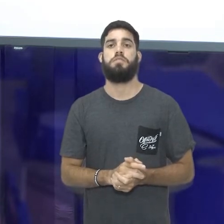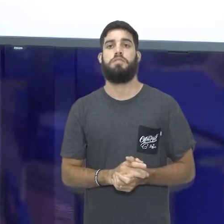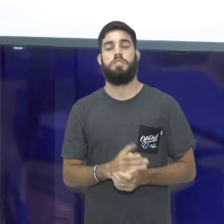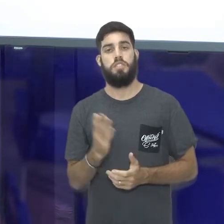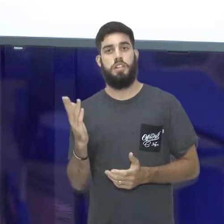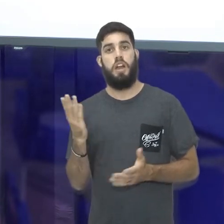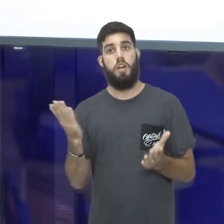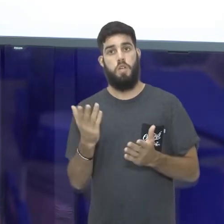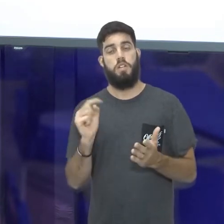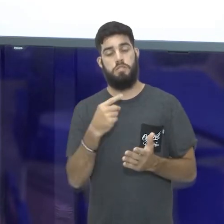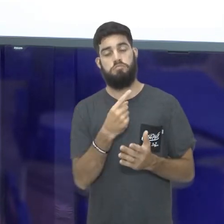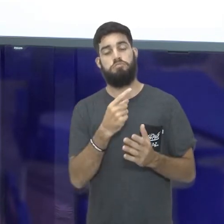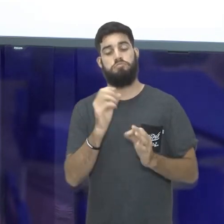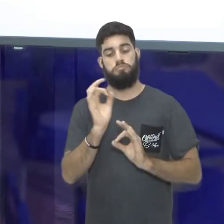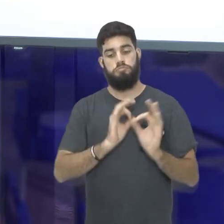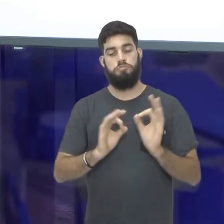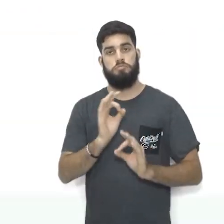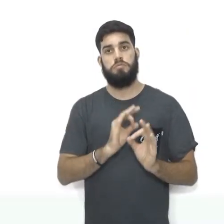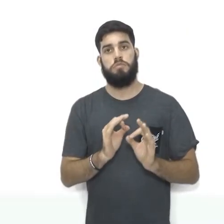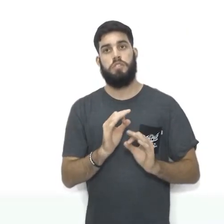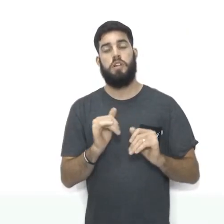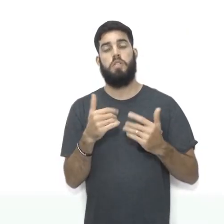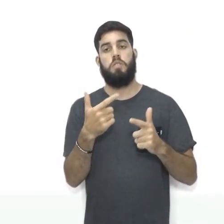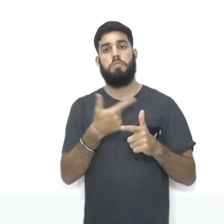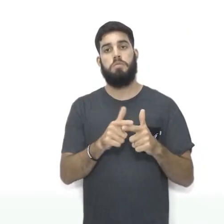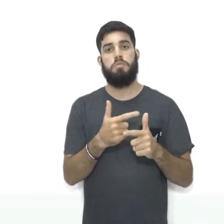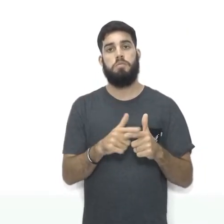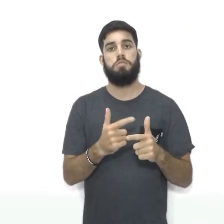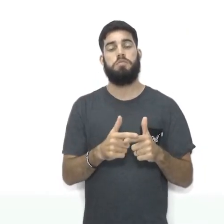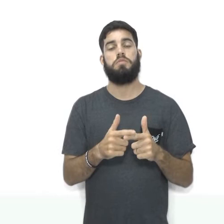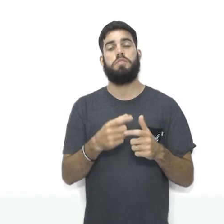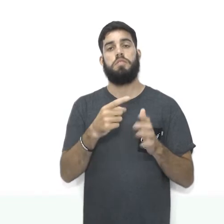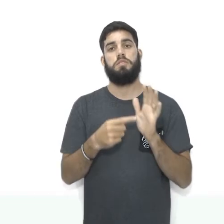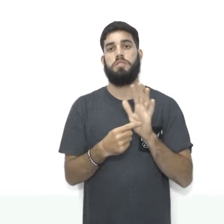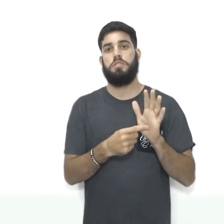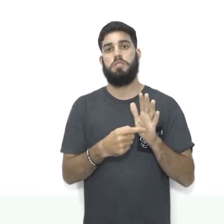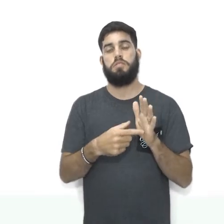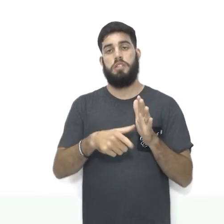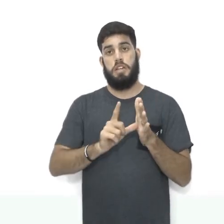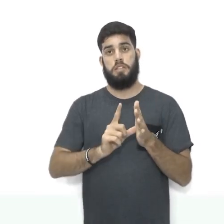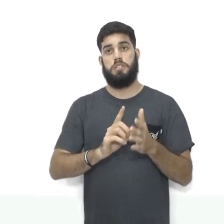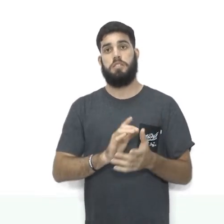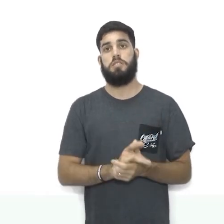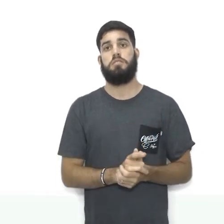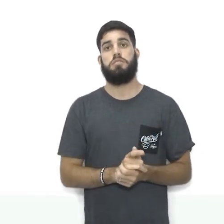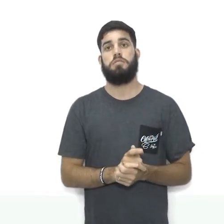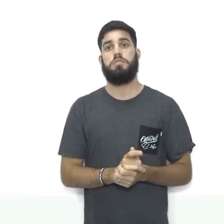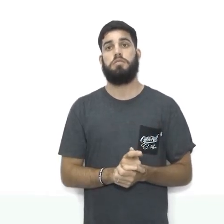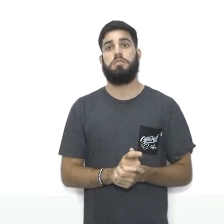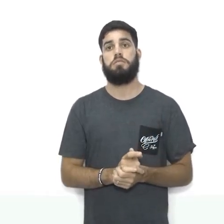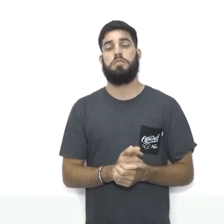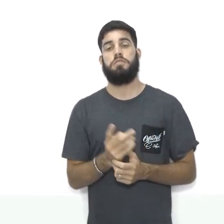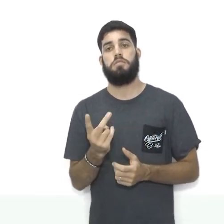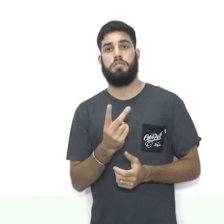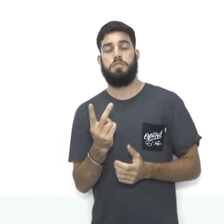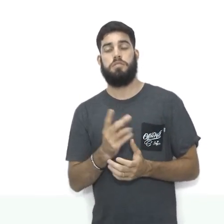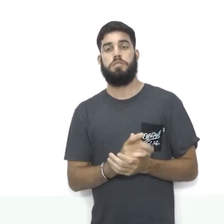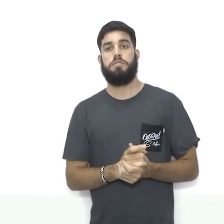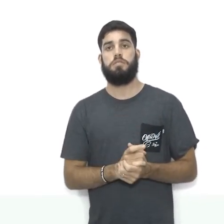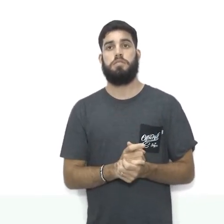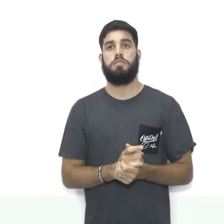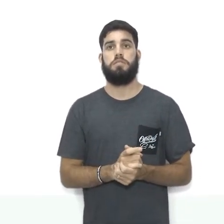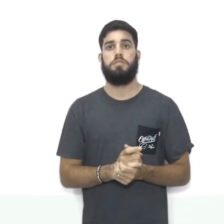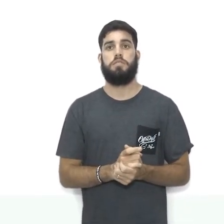esse item A, o qual ele pergunta qual dos problemas apresentados anteriormente, que foi aquele que a gente acabou de ver, os dois que a gente acabou de